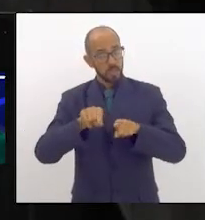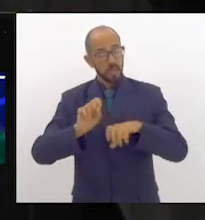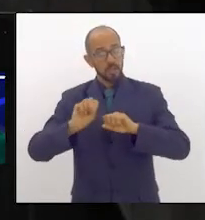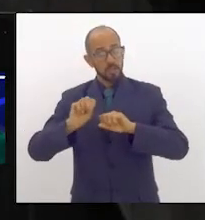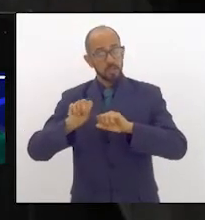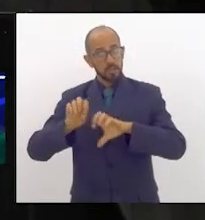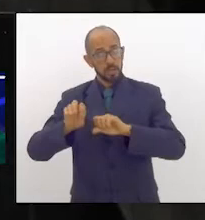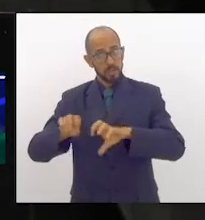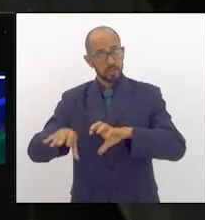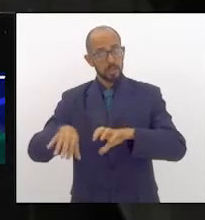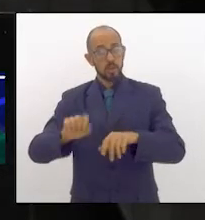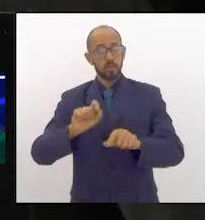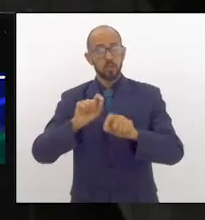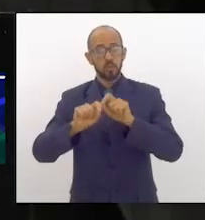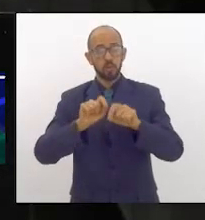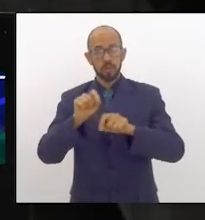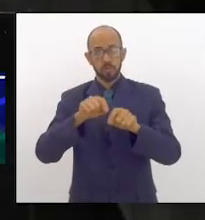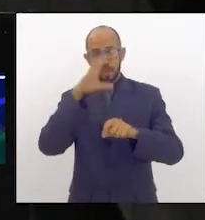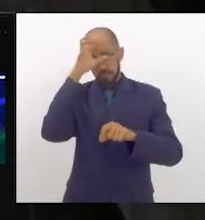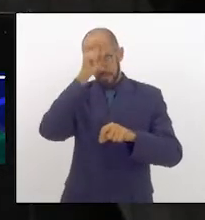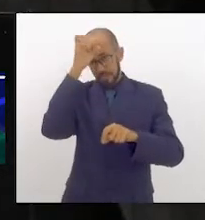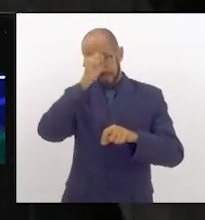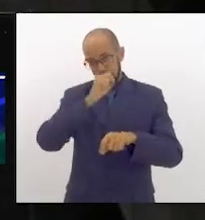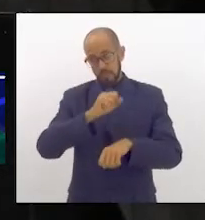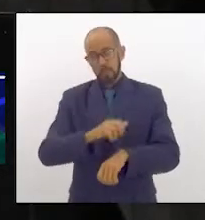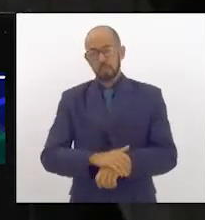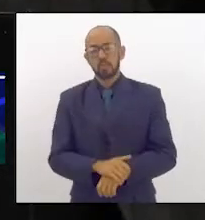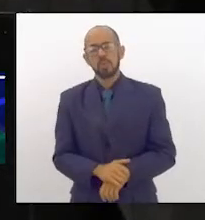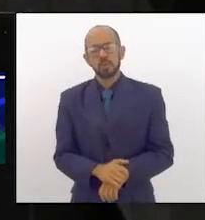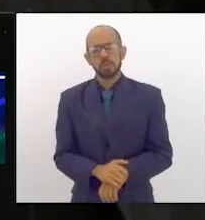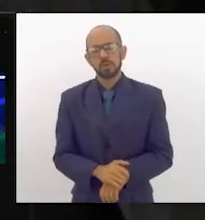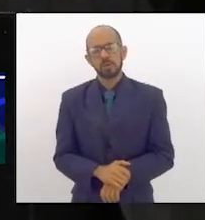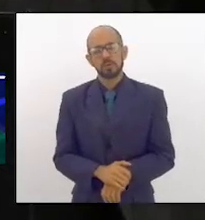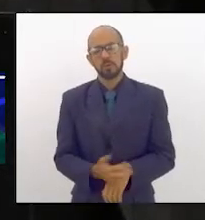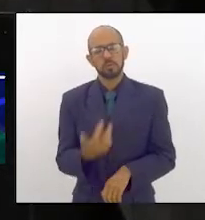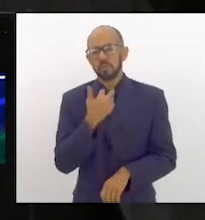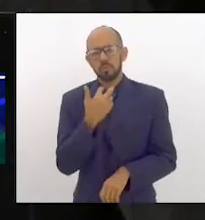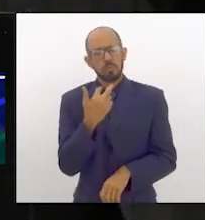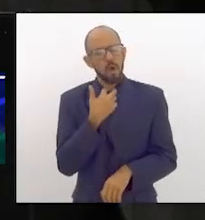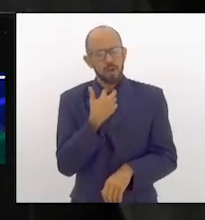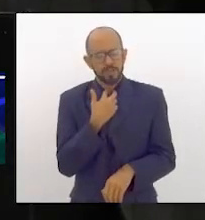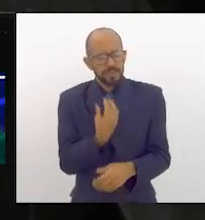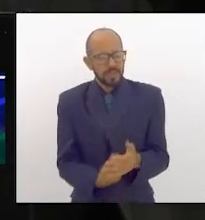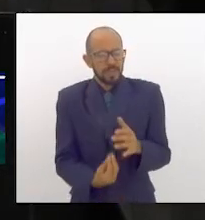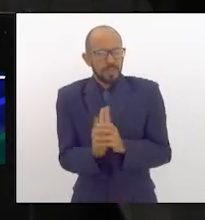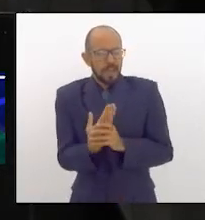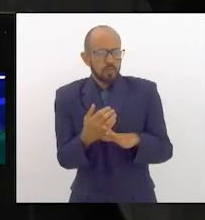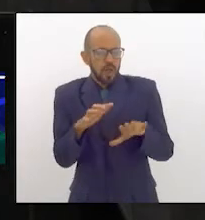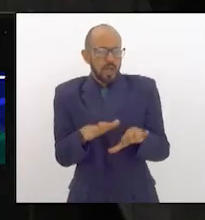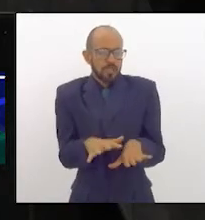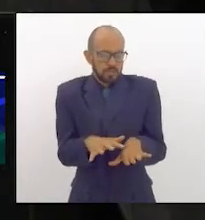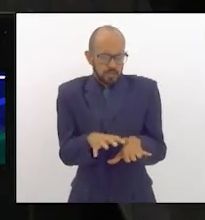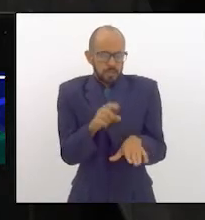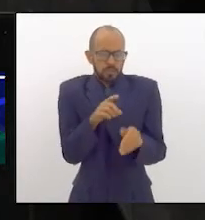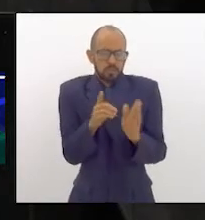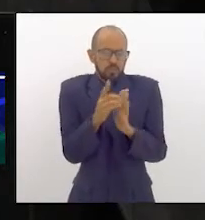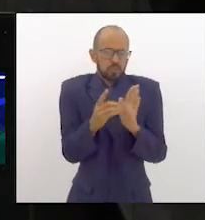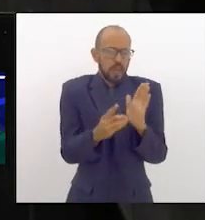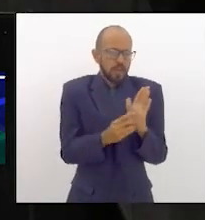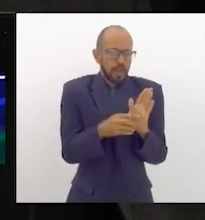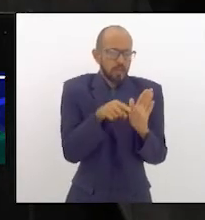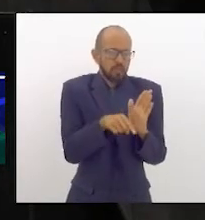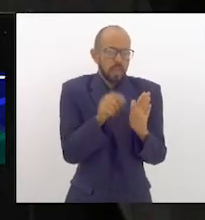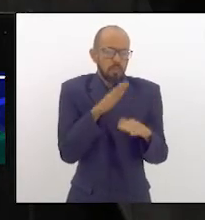Especial especialmente da aprendizagem profissional não devem ser tratados Por Esse instrumento te ajudo tem um instrumento